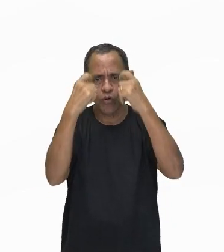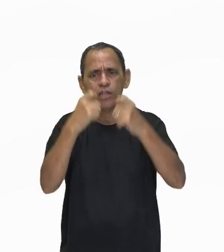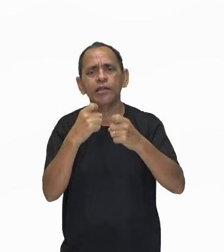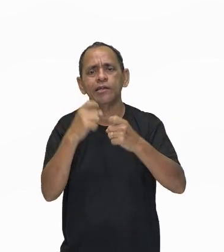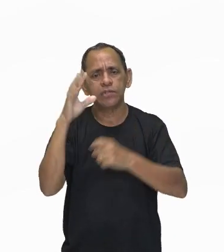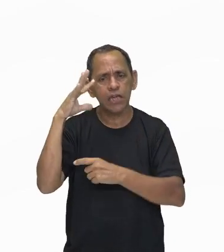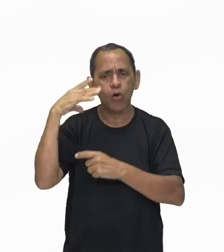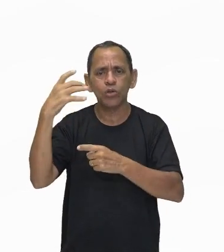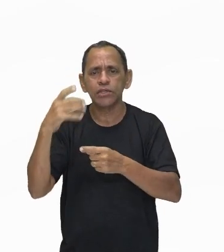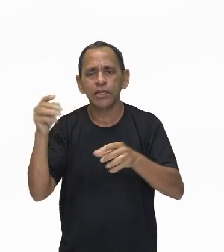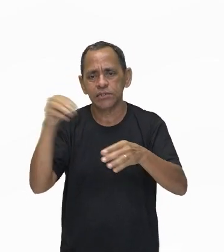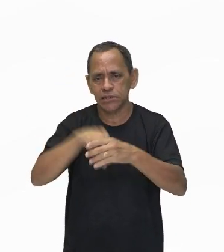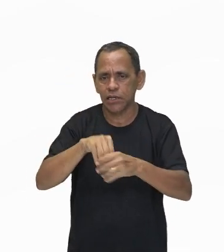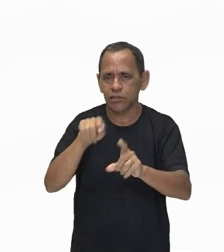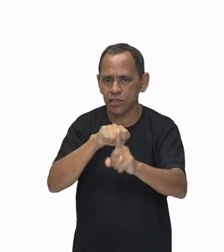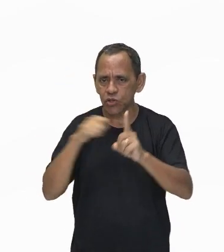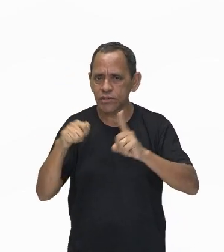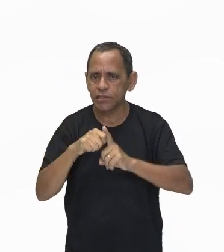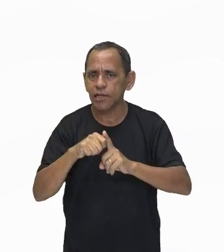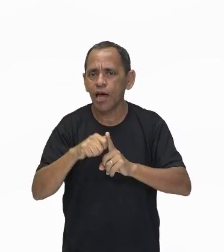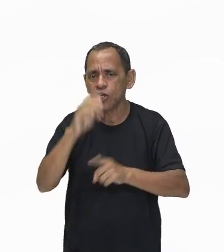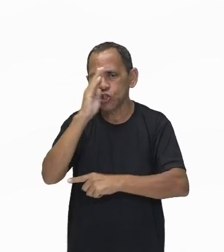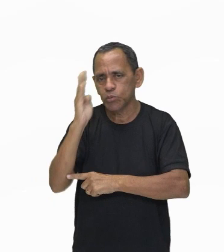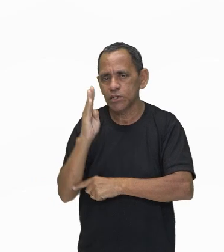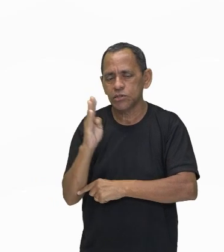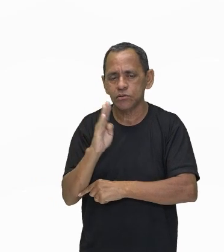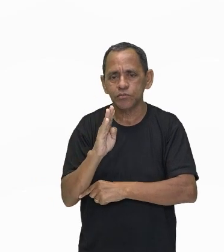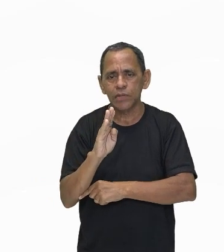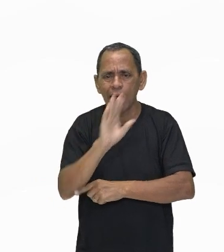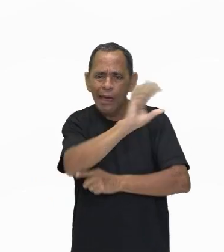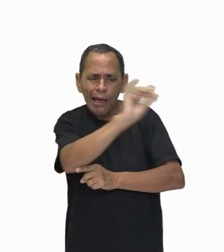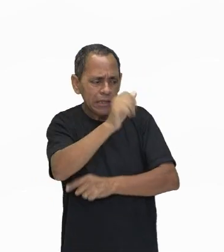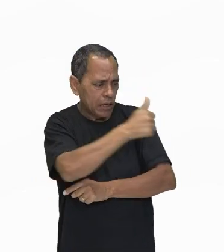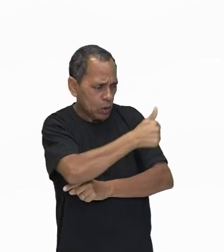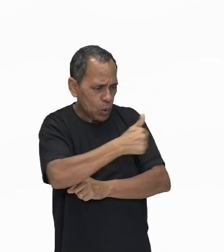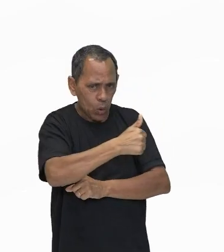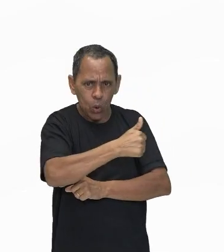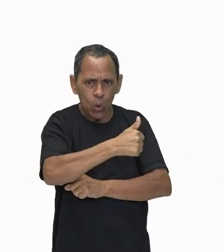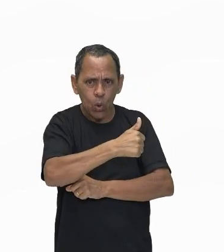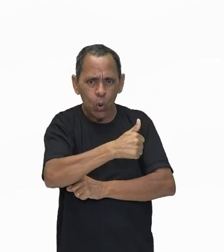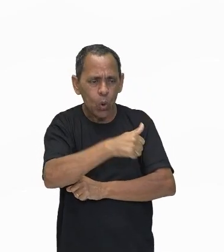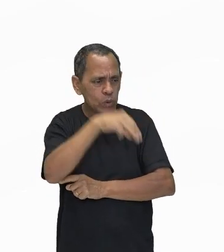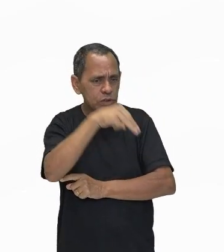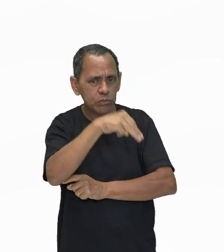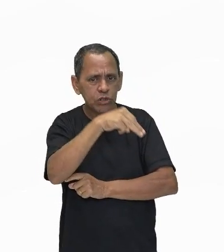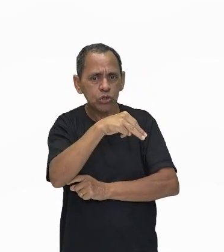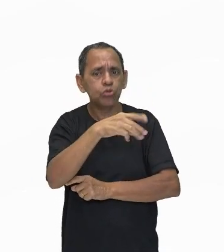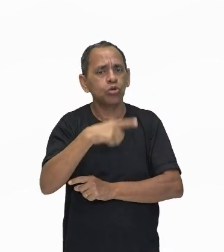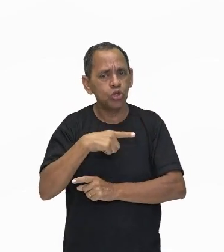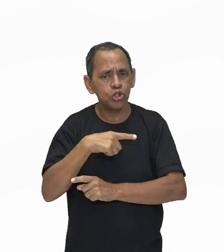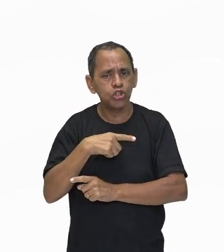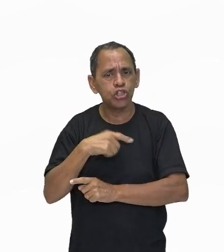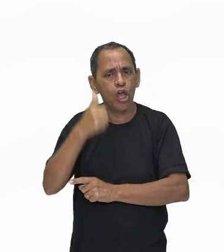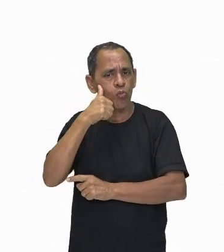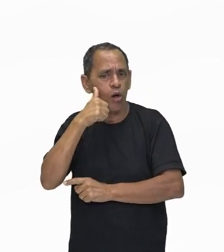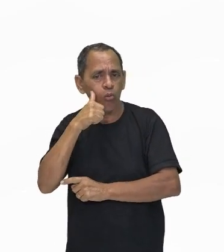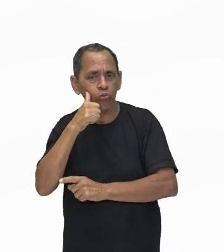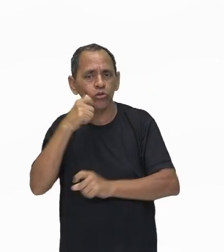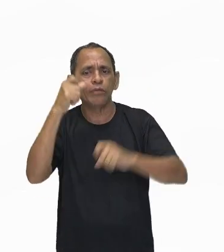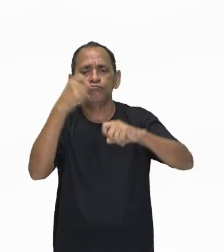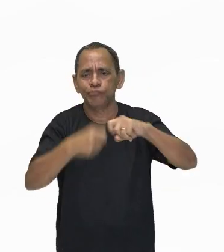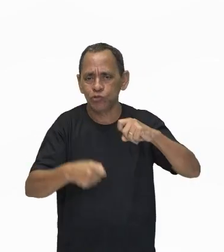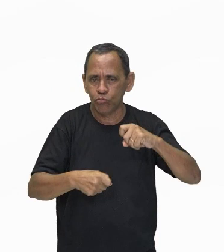ocorre, né, e olha só, a cada 11 minutos, então, nós temos uma mulher sendo estuprada em algum lugar, então, desse